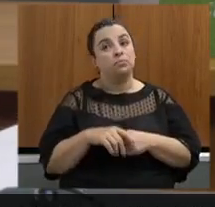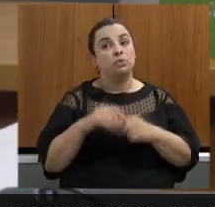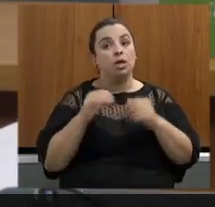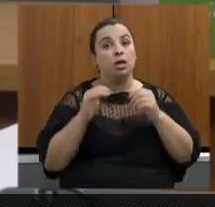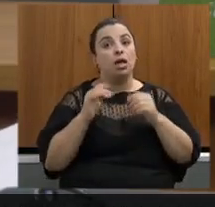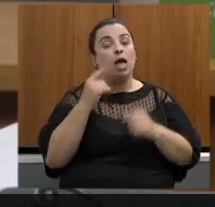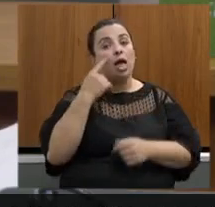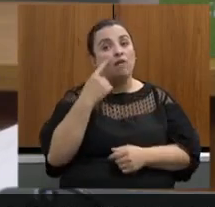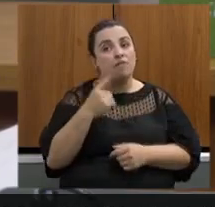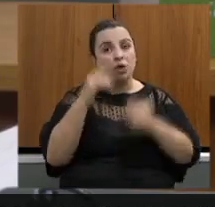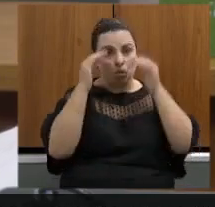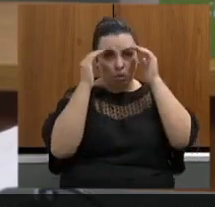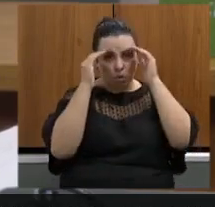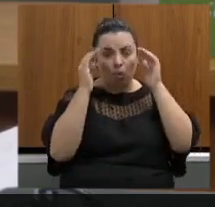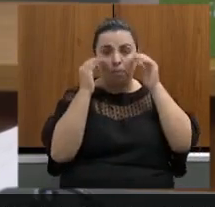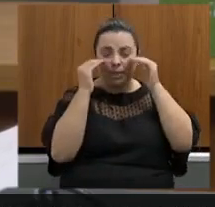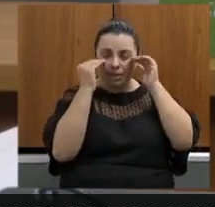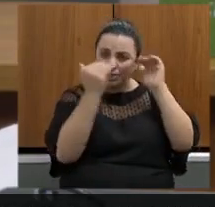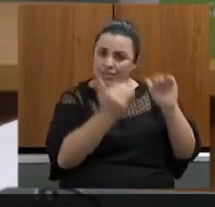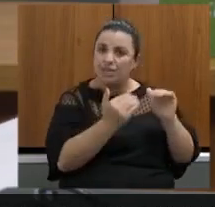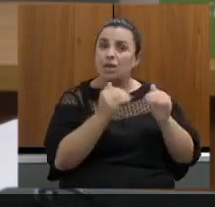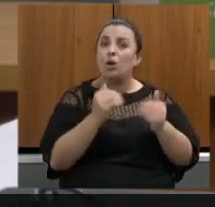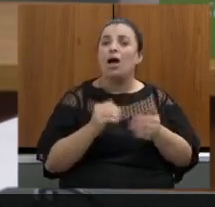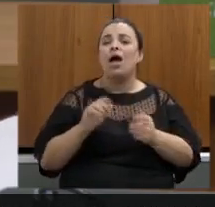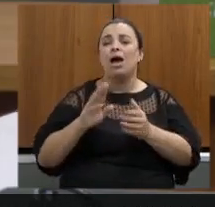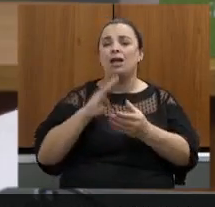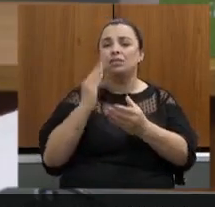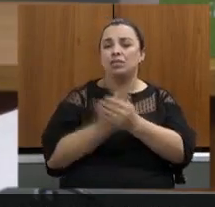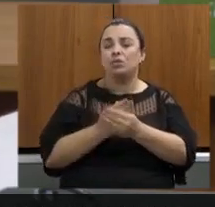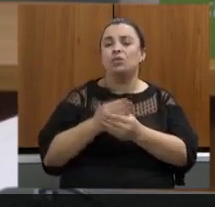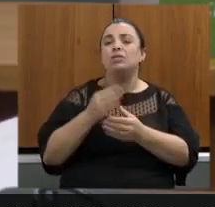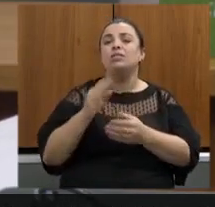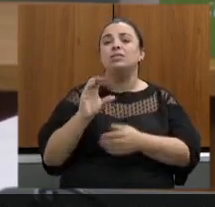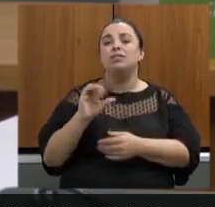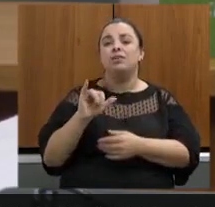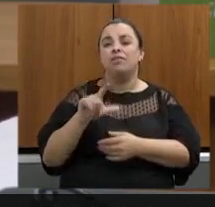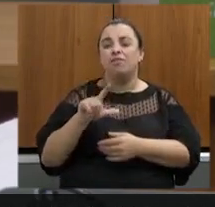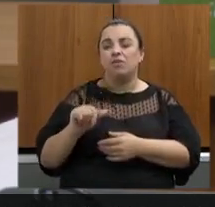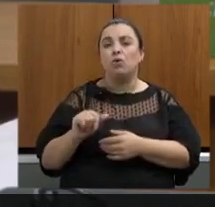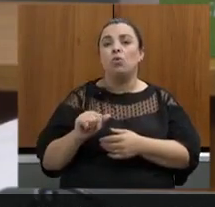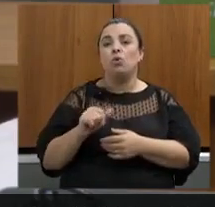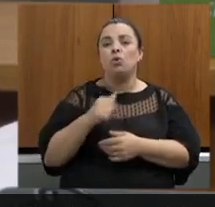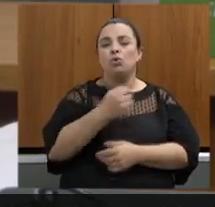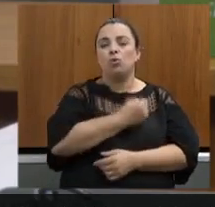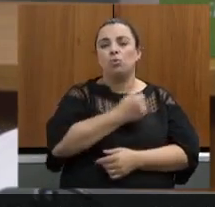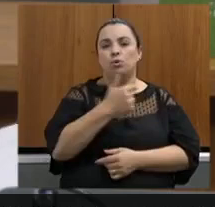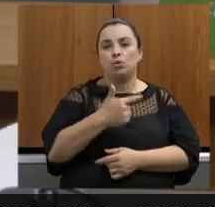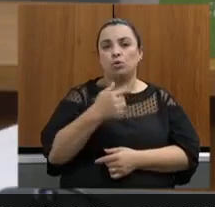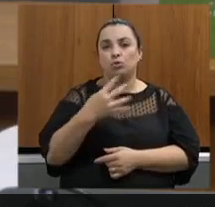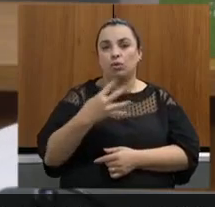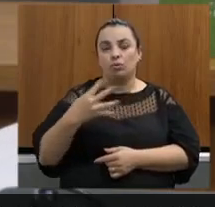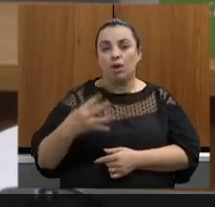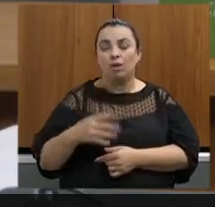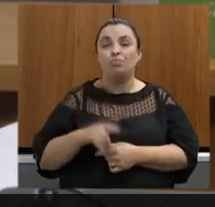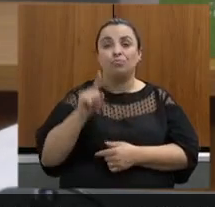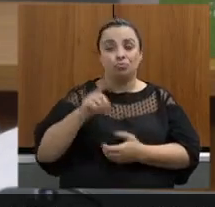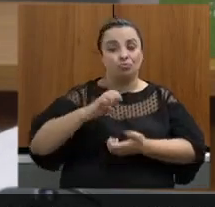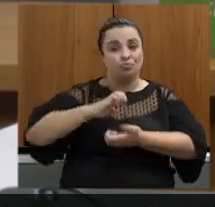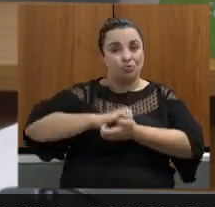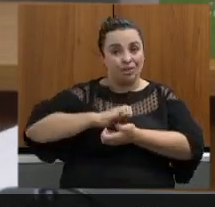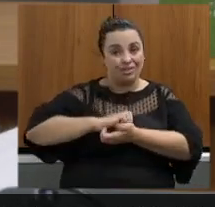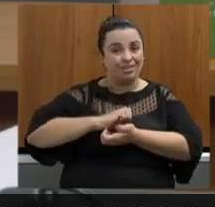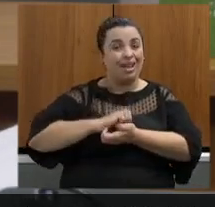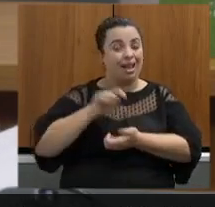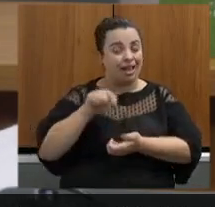proferida na ação Cível originária 3244 uma aberração mais uma aberração do Supremo Tribunal Federal